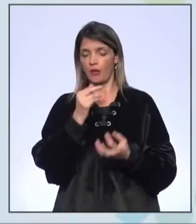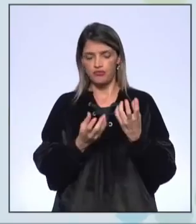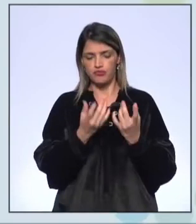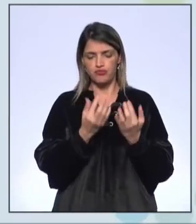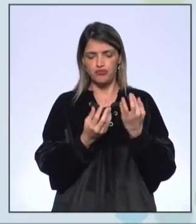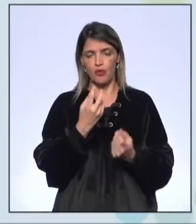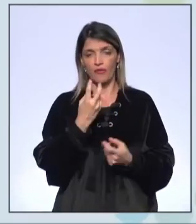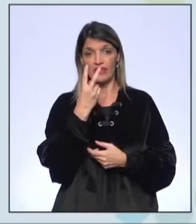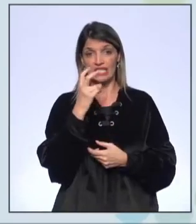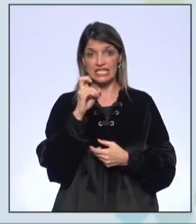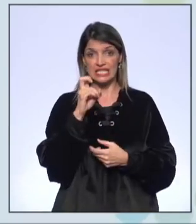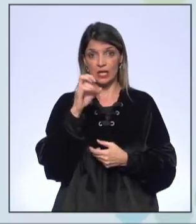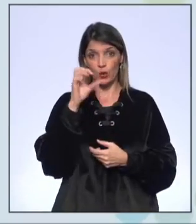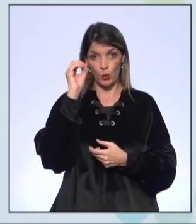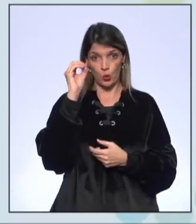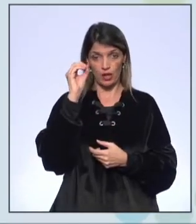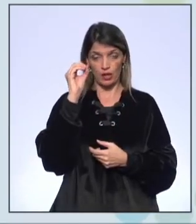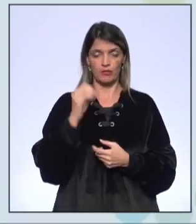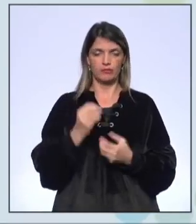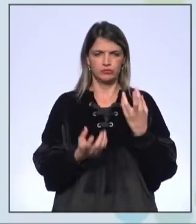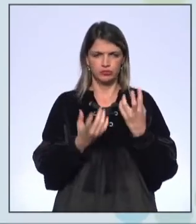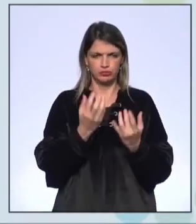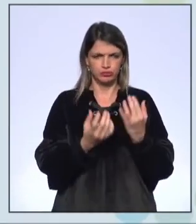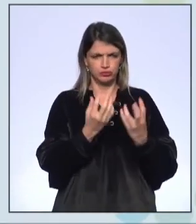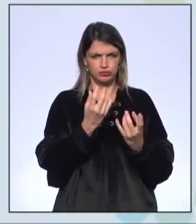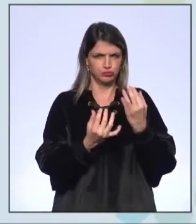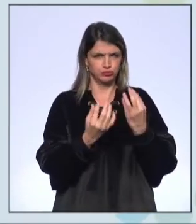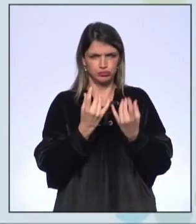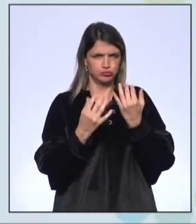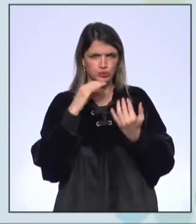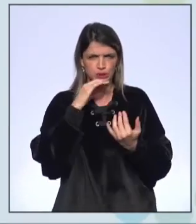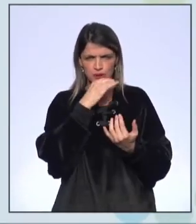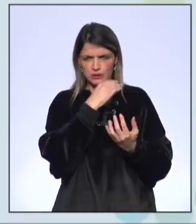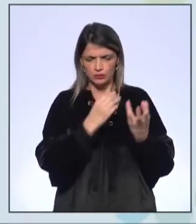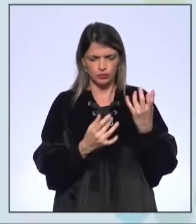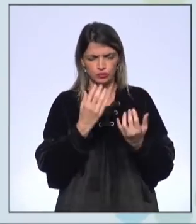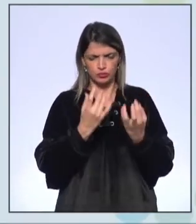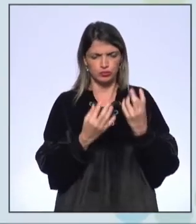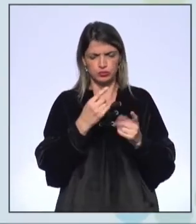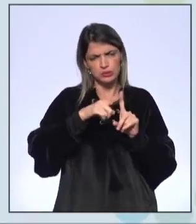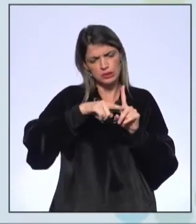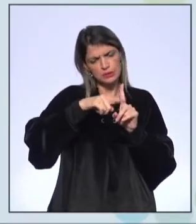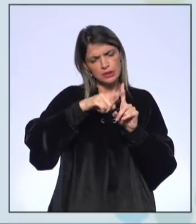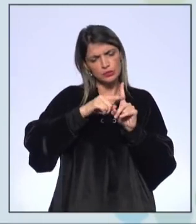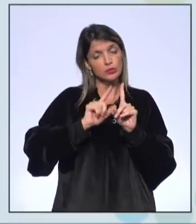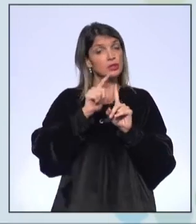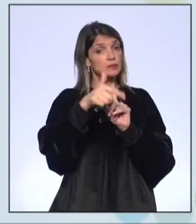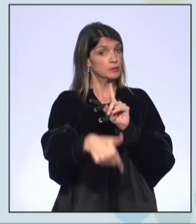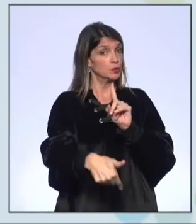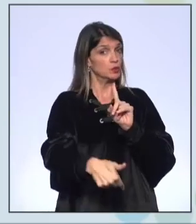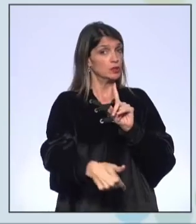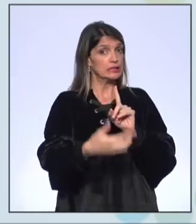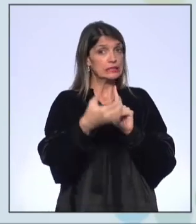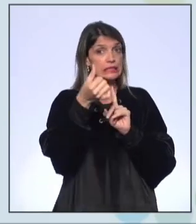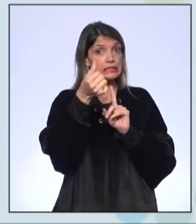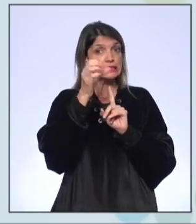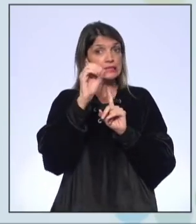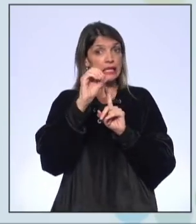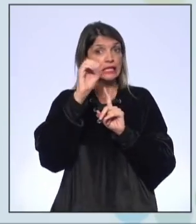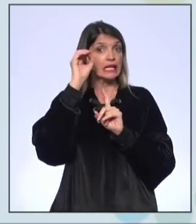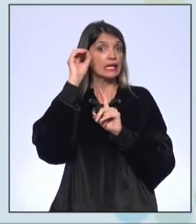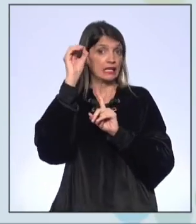graus Celsius, certo? Aí colocou lá, vai aquecer essa água, aí mediu a temperatura depois, foi para 60 graus